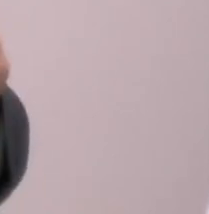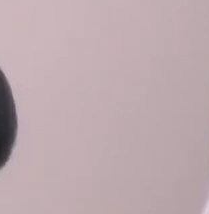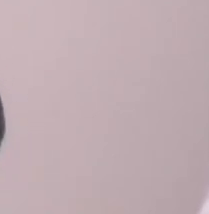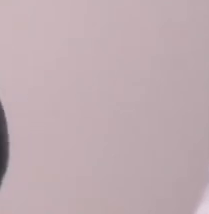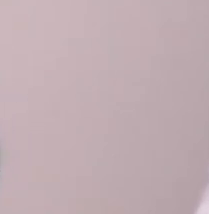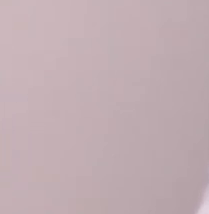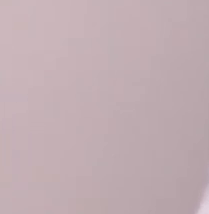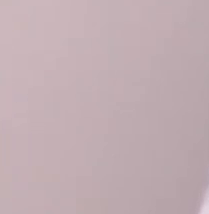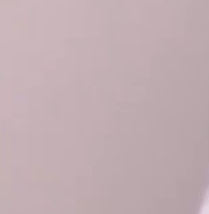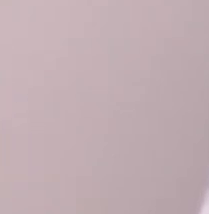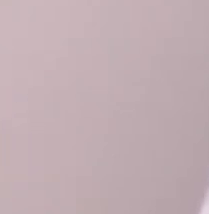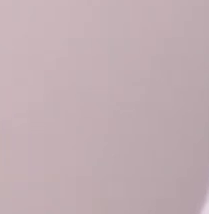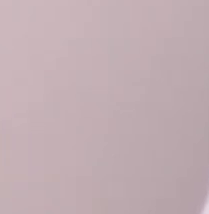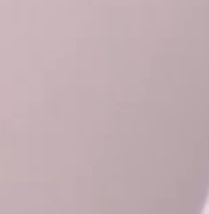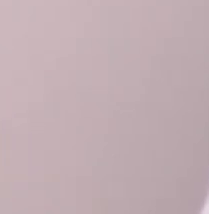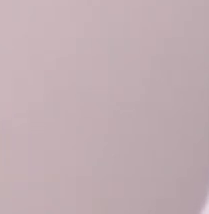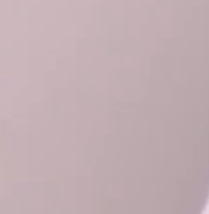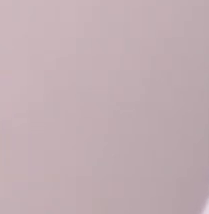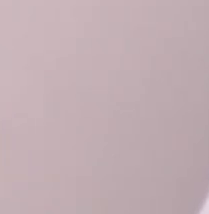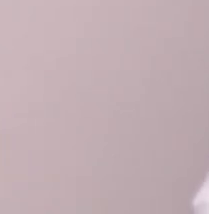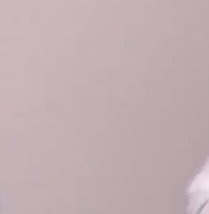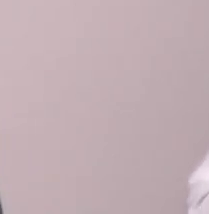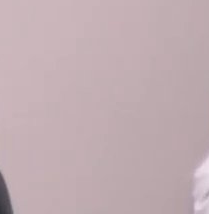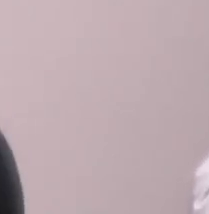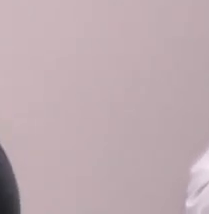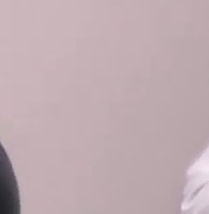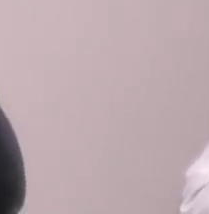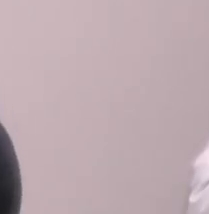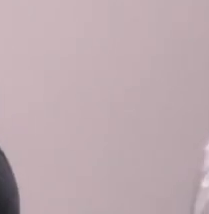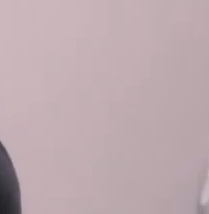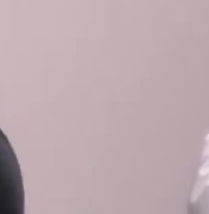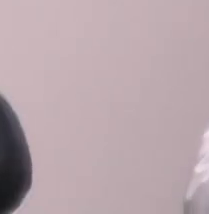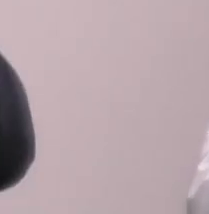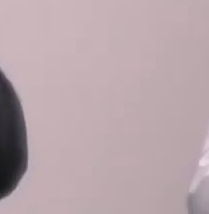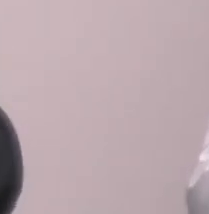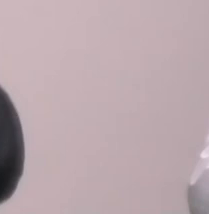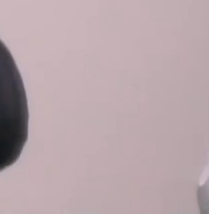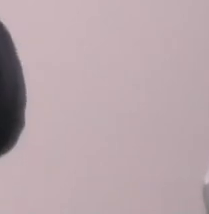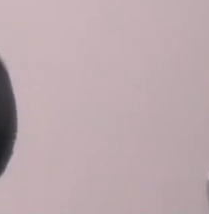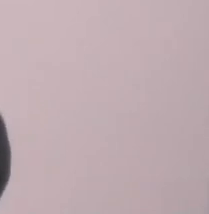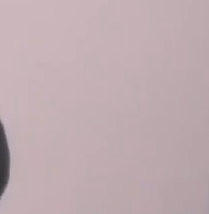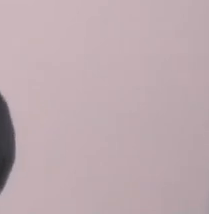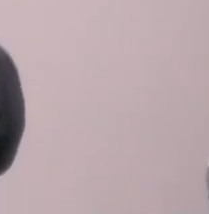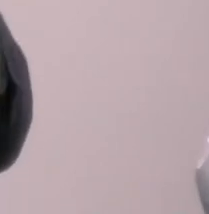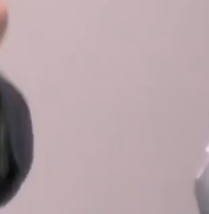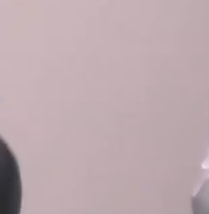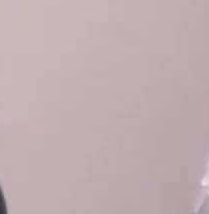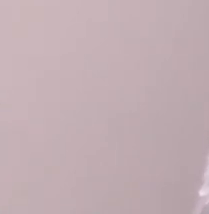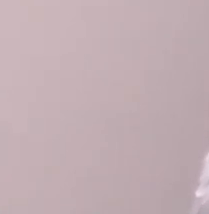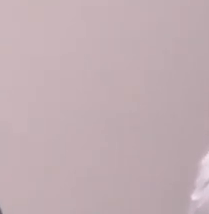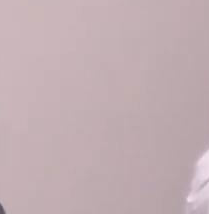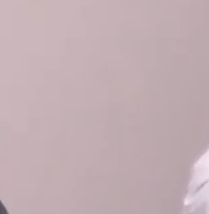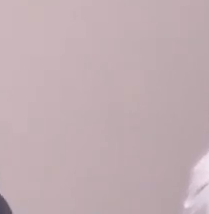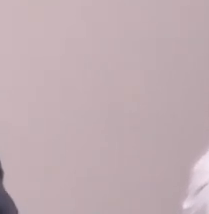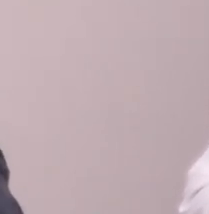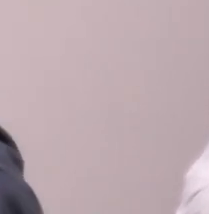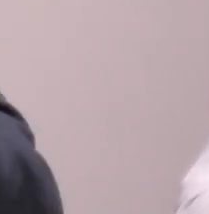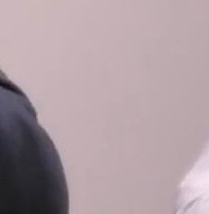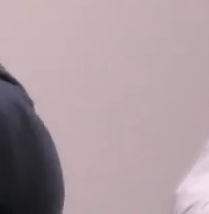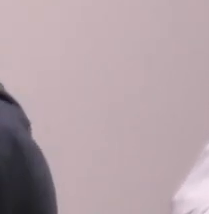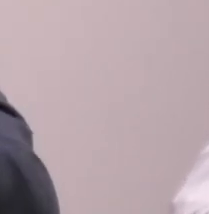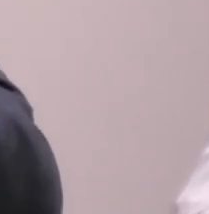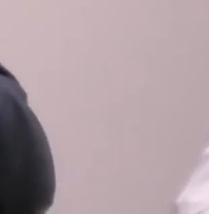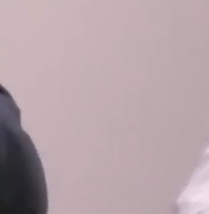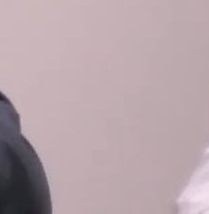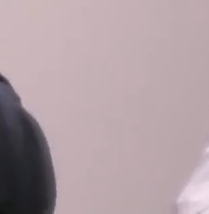ela não tem conseguido se consolidar. Ela perdeu 20% do seu quadro de professores nos últimos anos. Isso é o que a